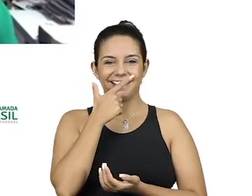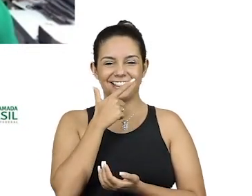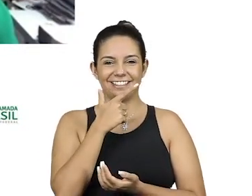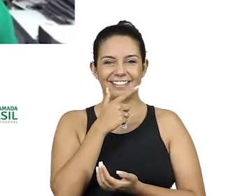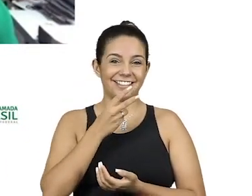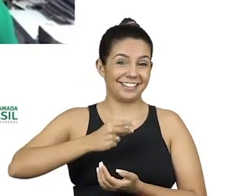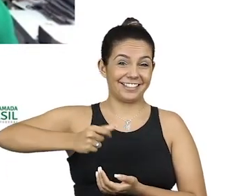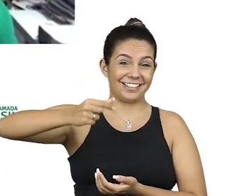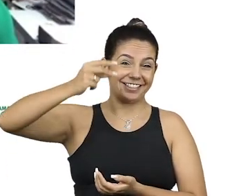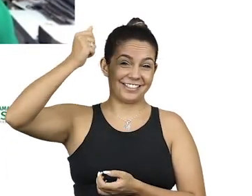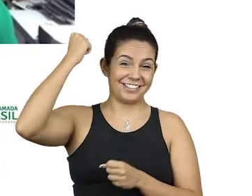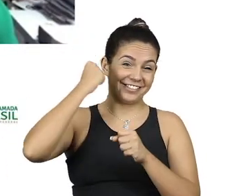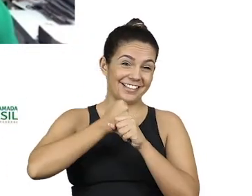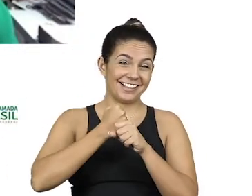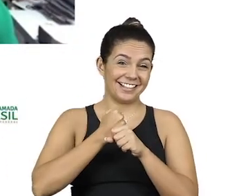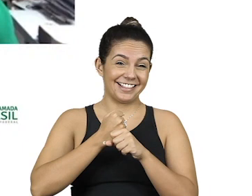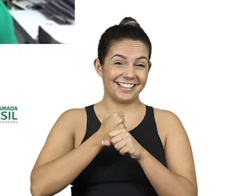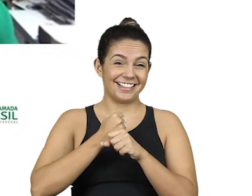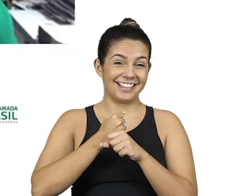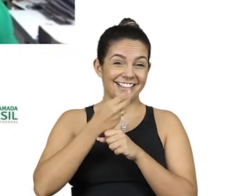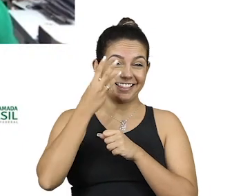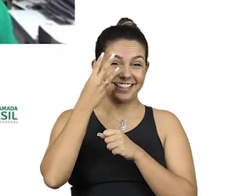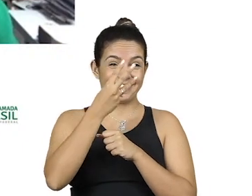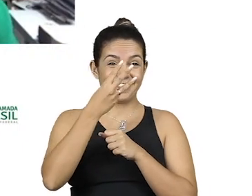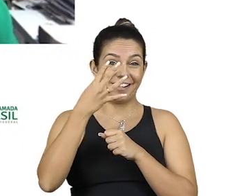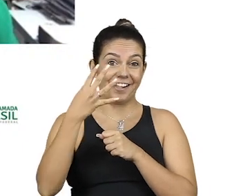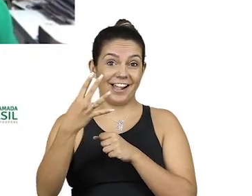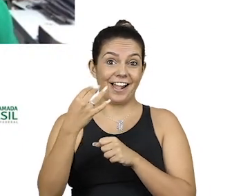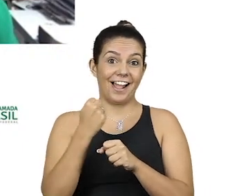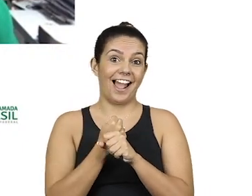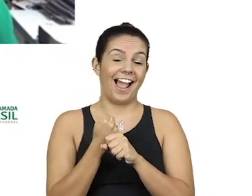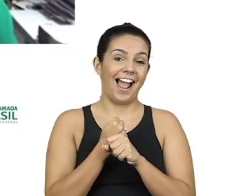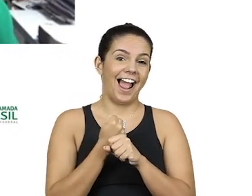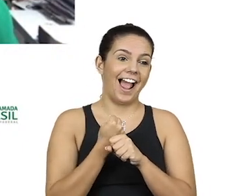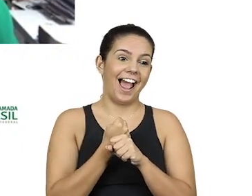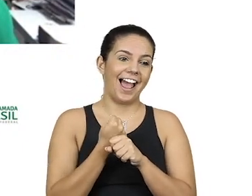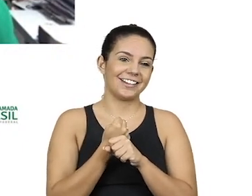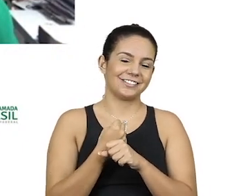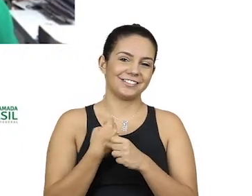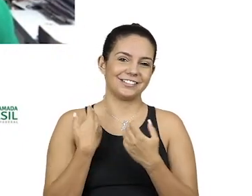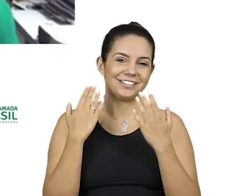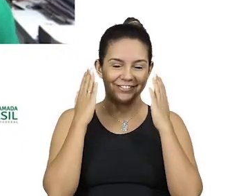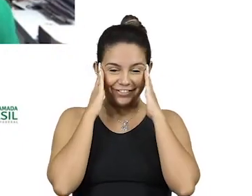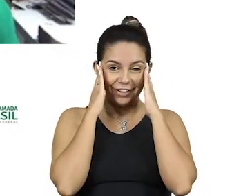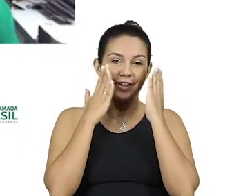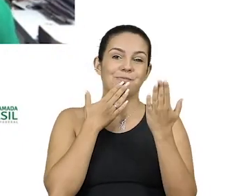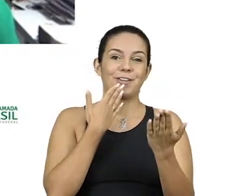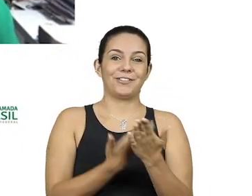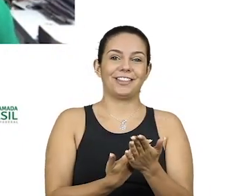Quantos anos faz isso? 34 anos, Marina Colasanti. Meu Deus!